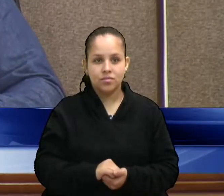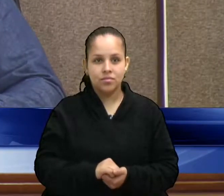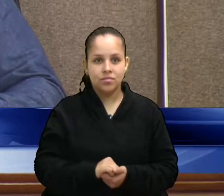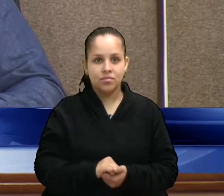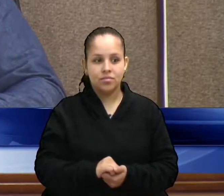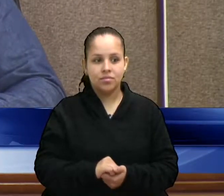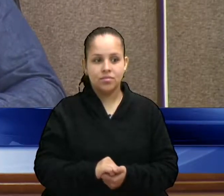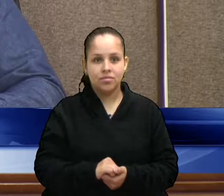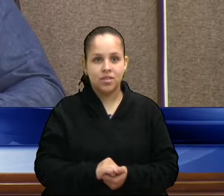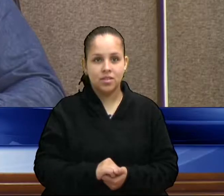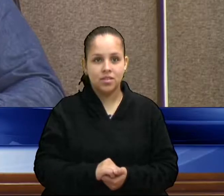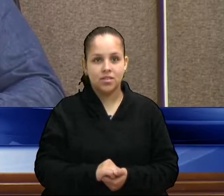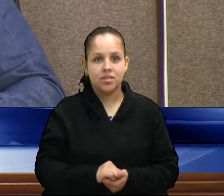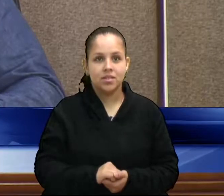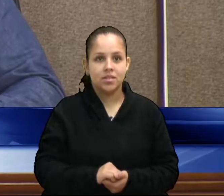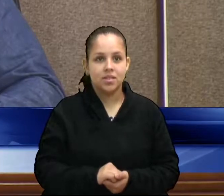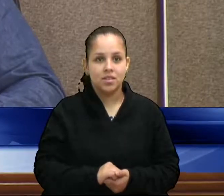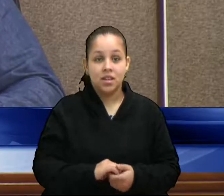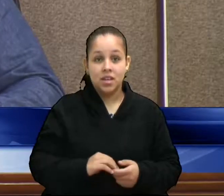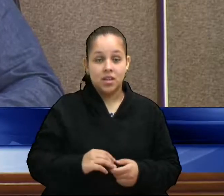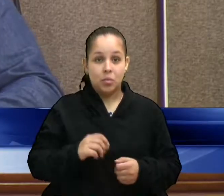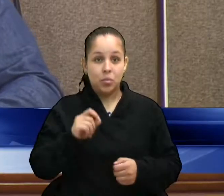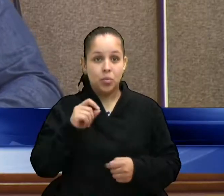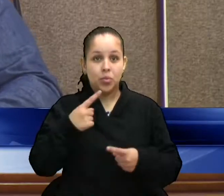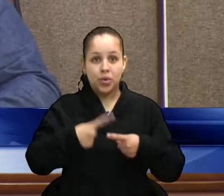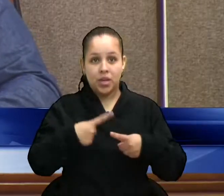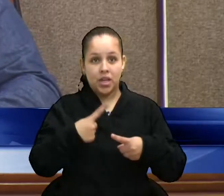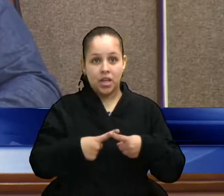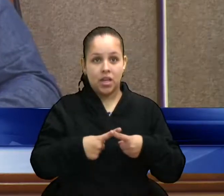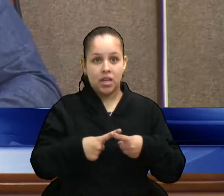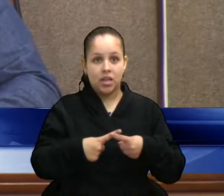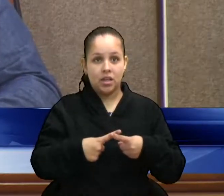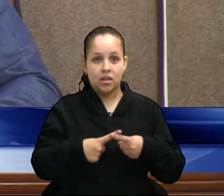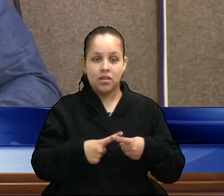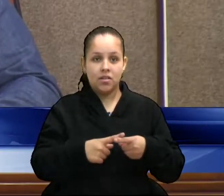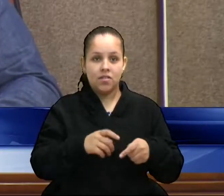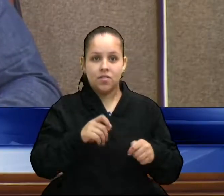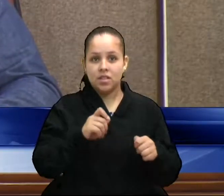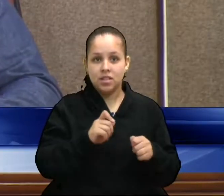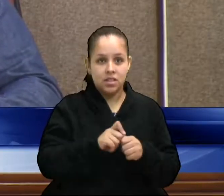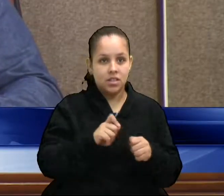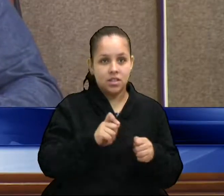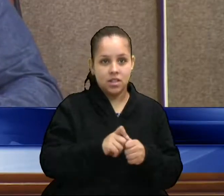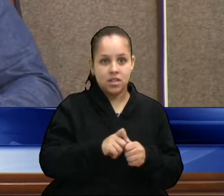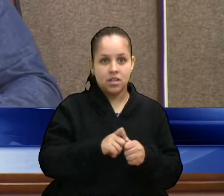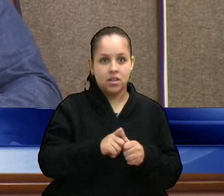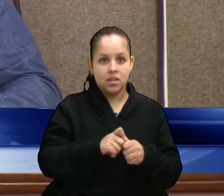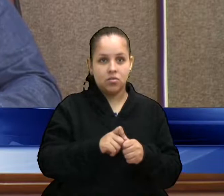Que se atente à questão jurídica, depois,